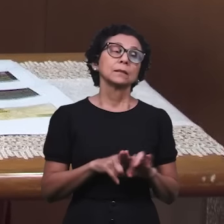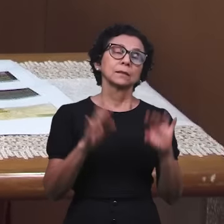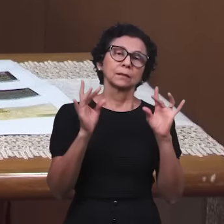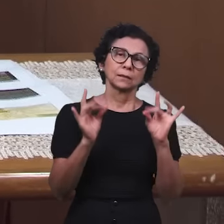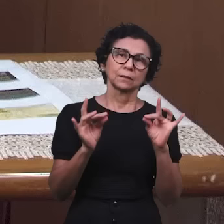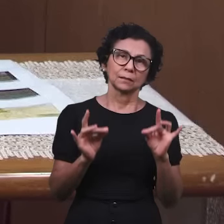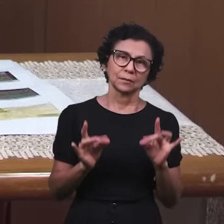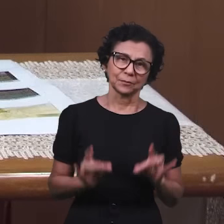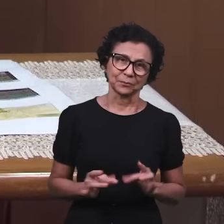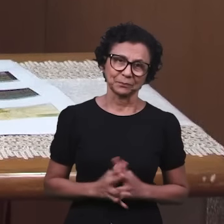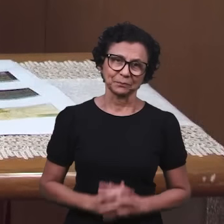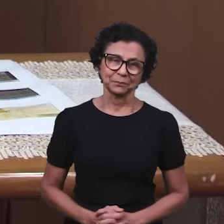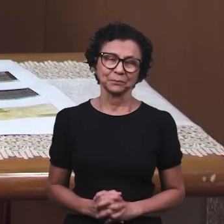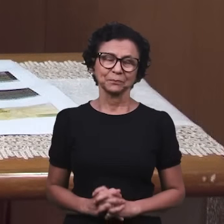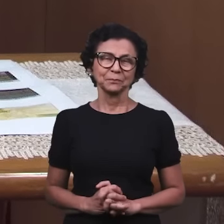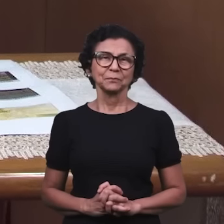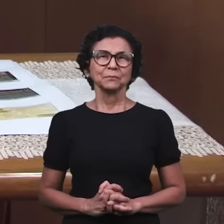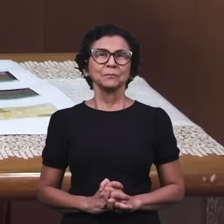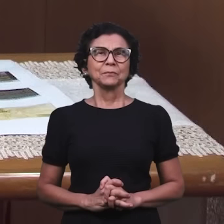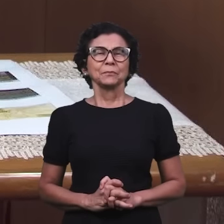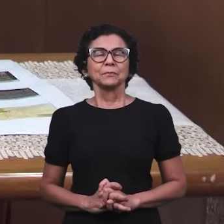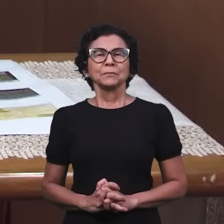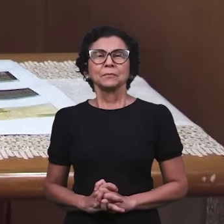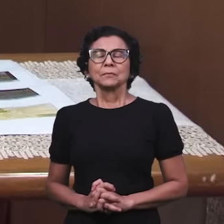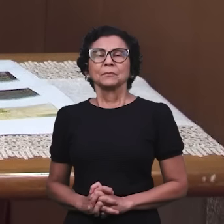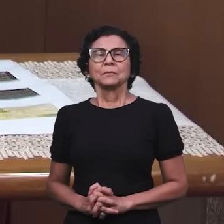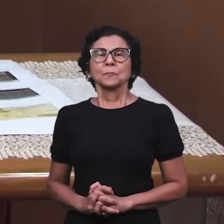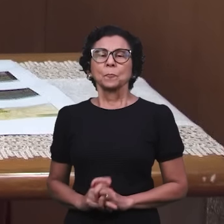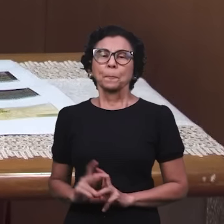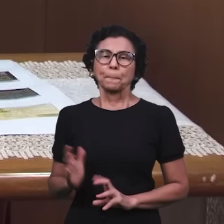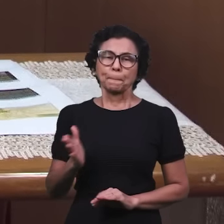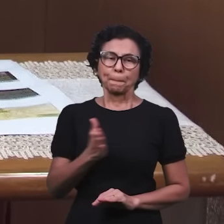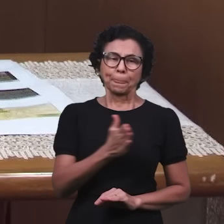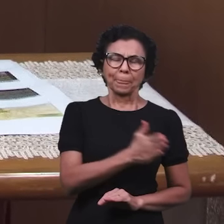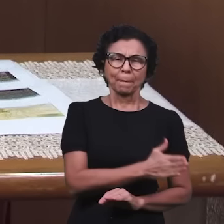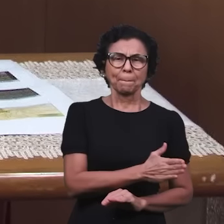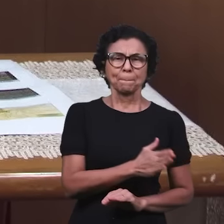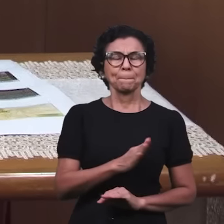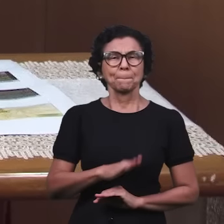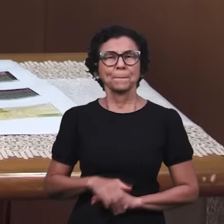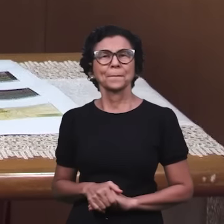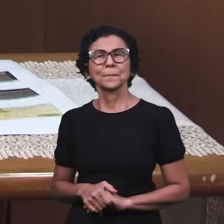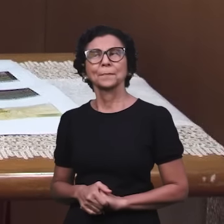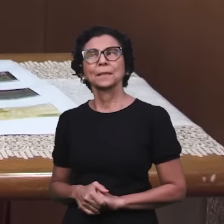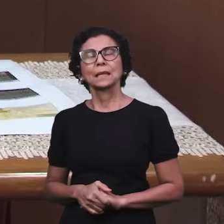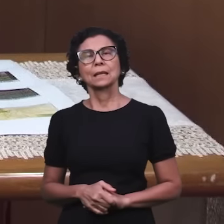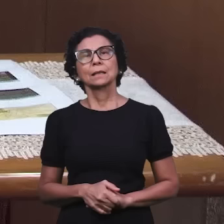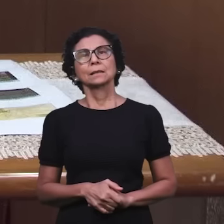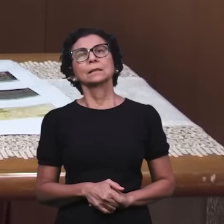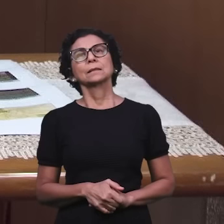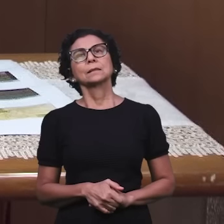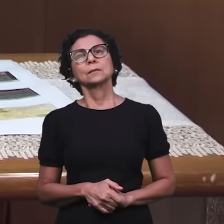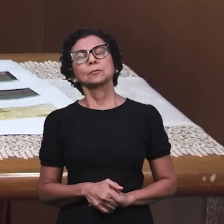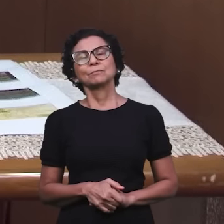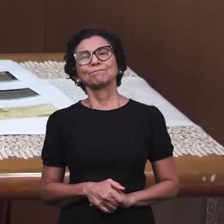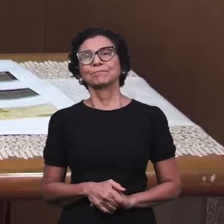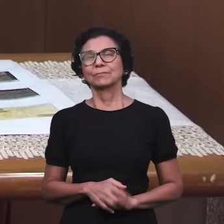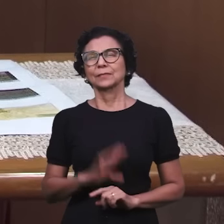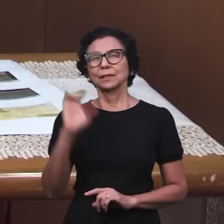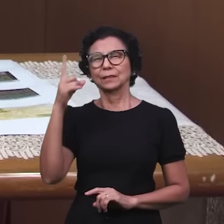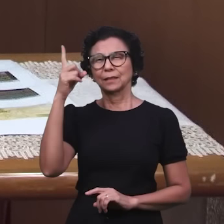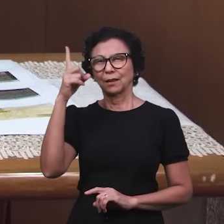detalhe. Mais tarde, houve um problema, Davi pecou contra